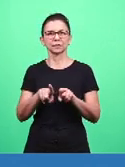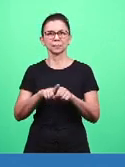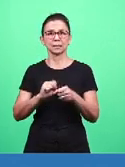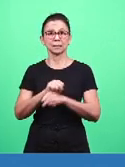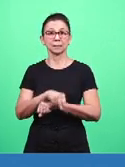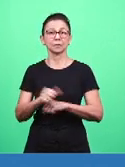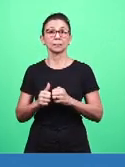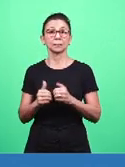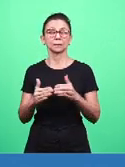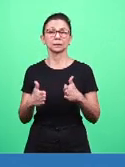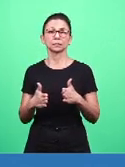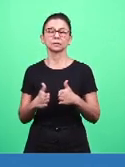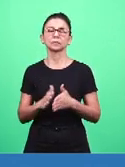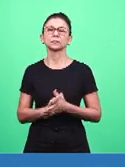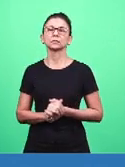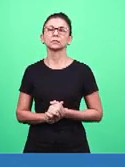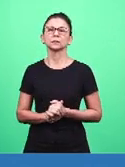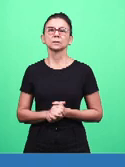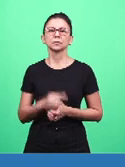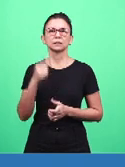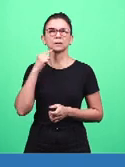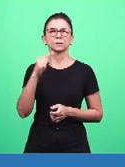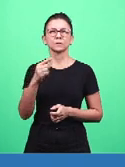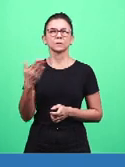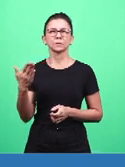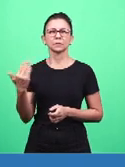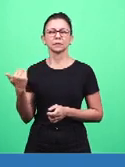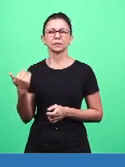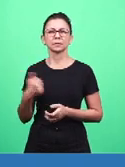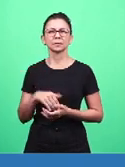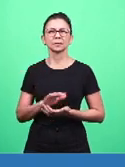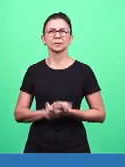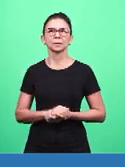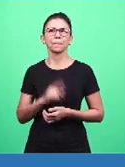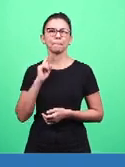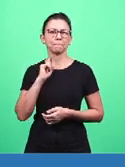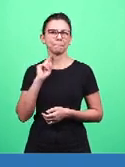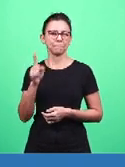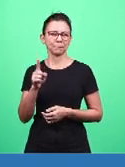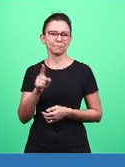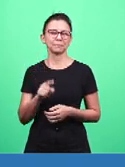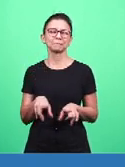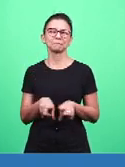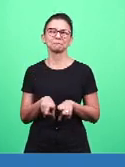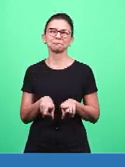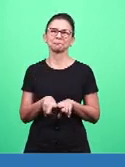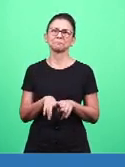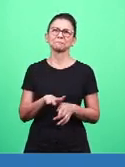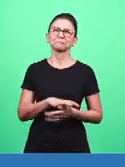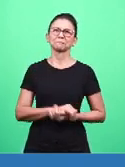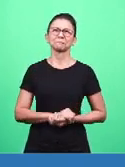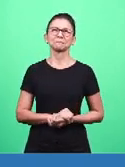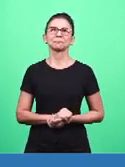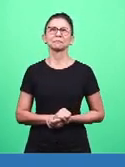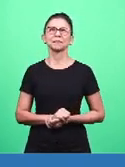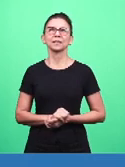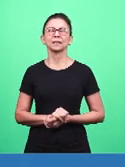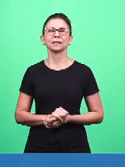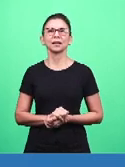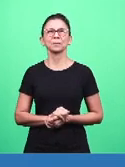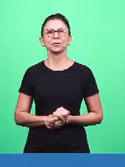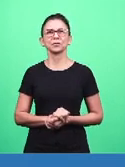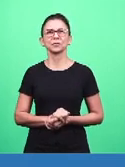Janeiro, e os irmãos enviaram aqui as informações para compartilharmos entre nós. Um outro evento especial, com